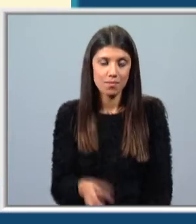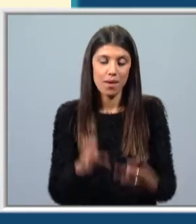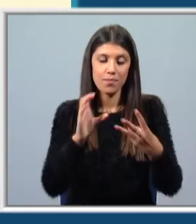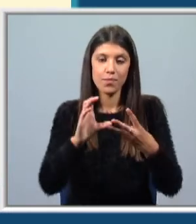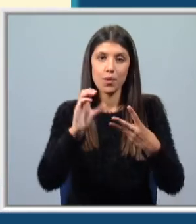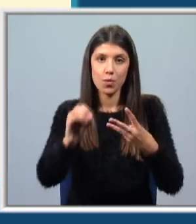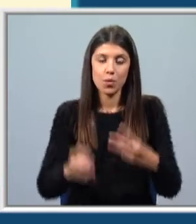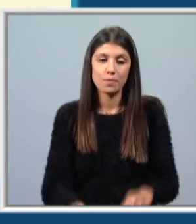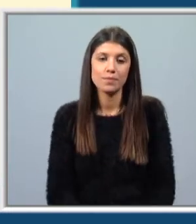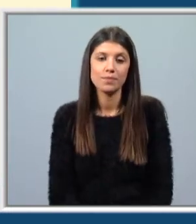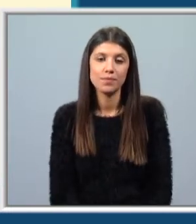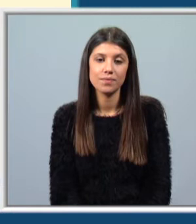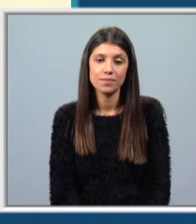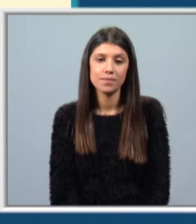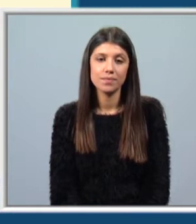cu.